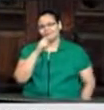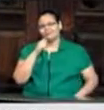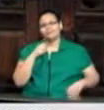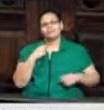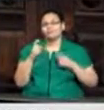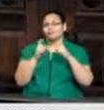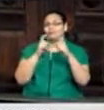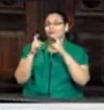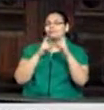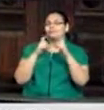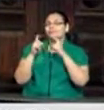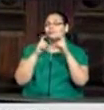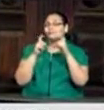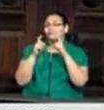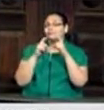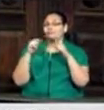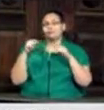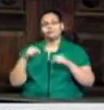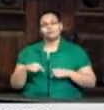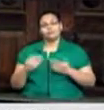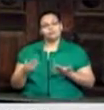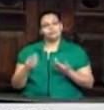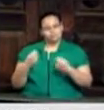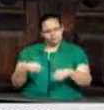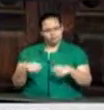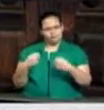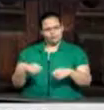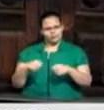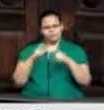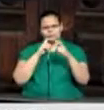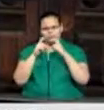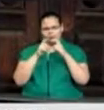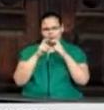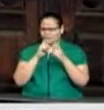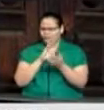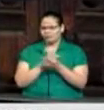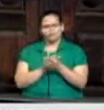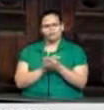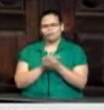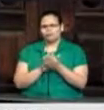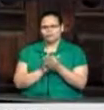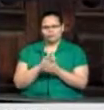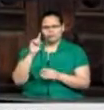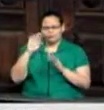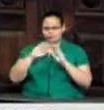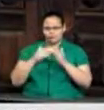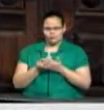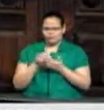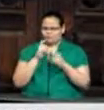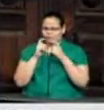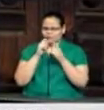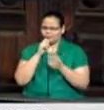de debate, presidente? Aqui cabe uma discussão. Não houve nenhum debate na escola.